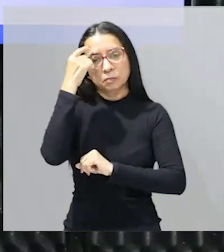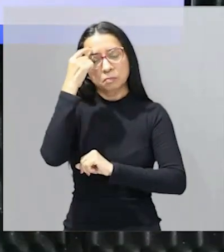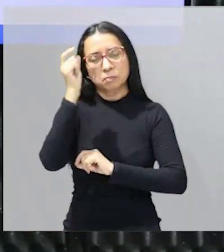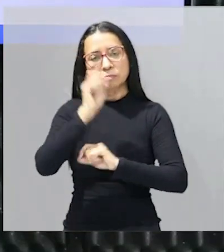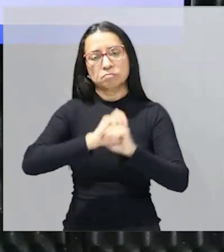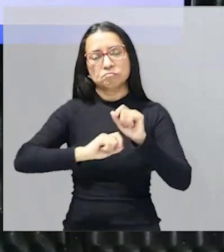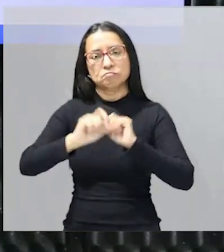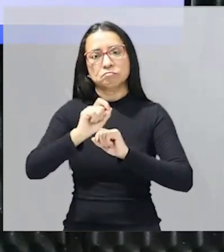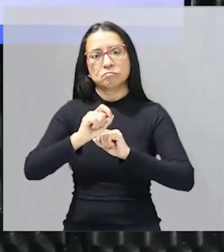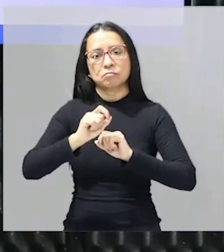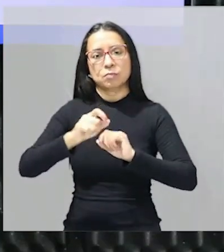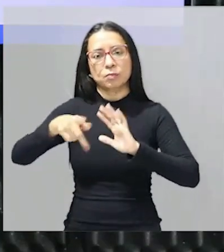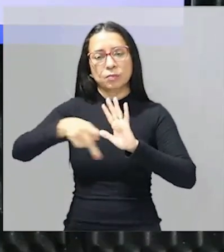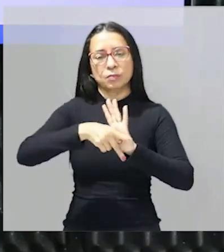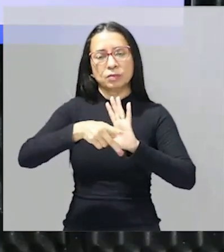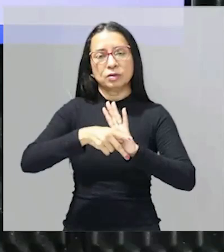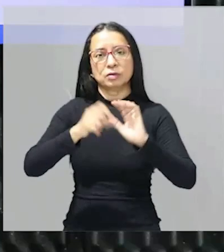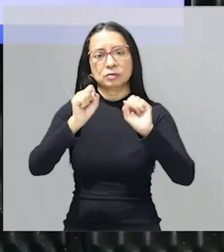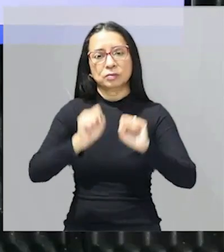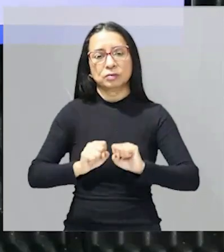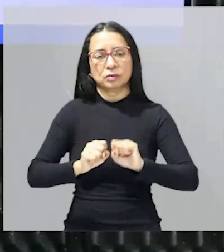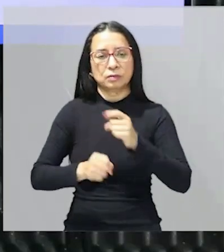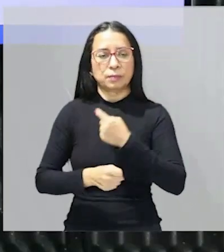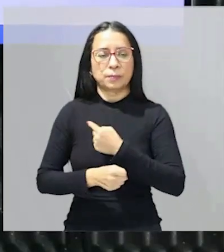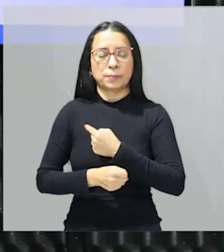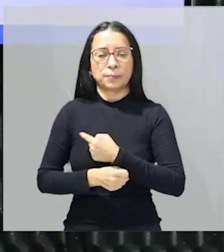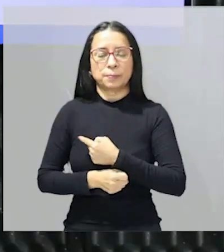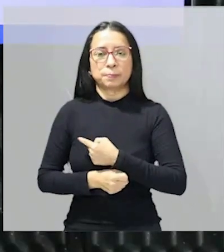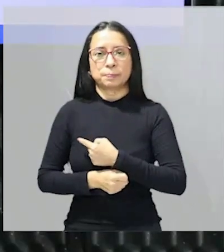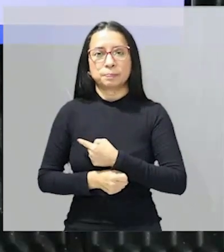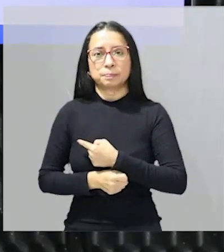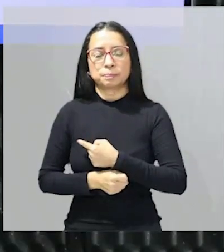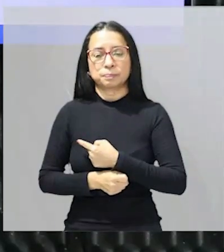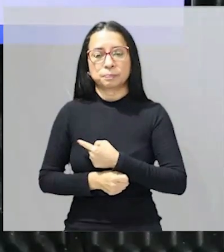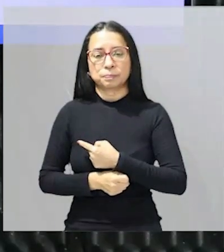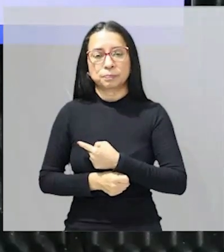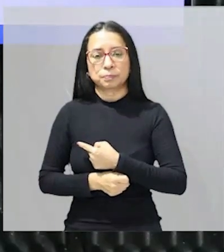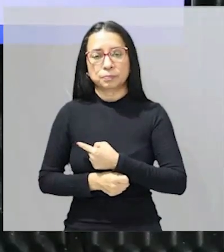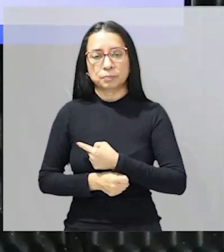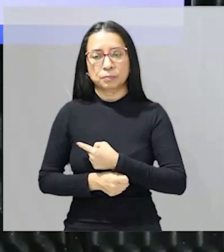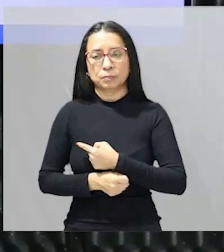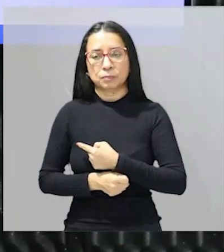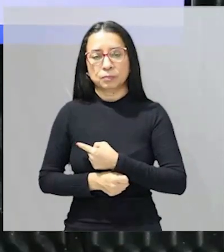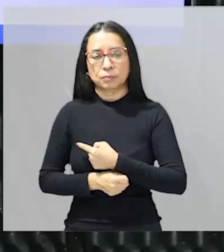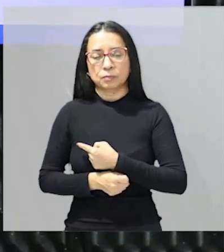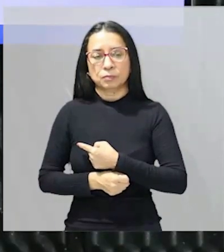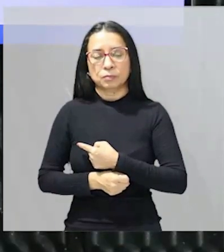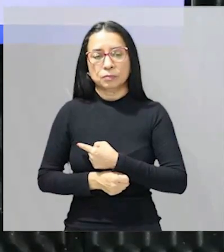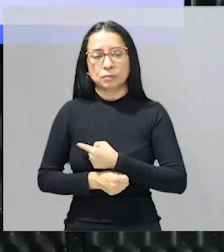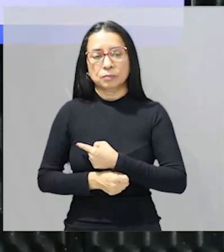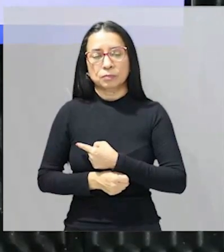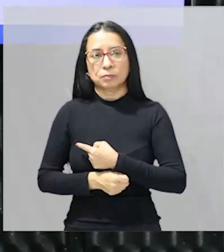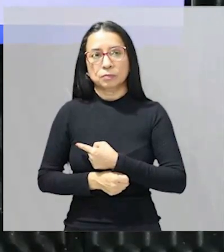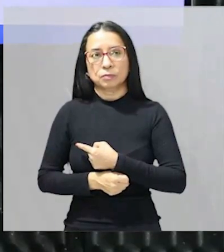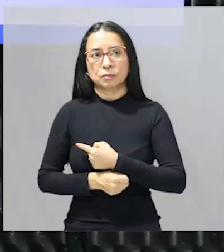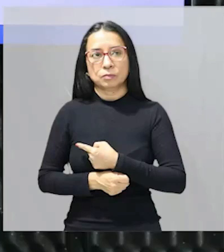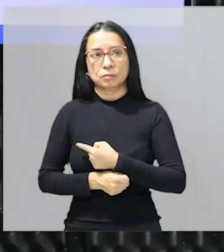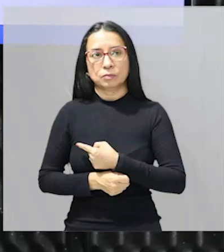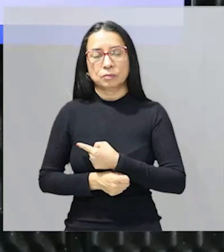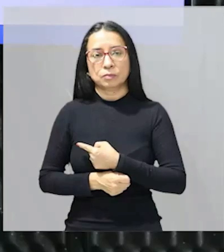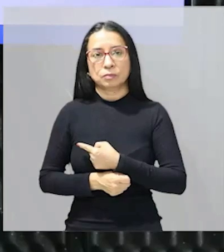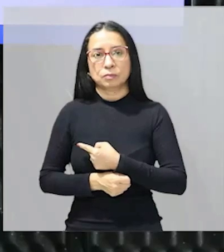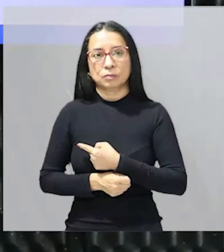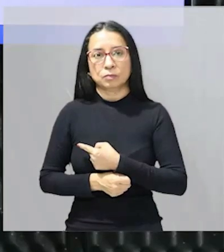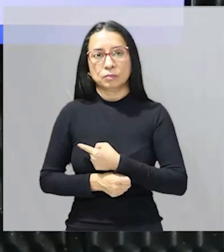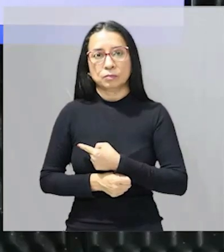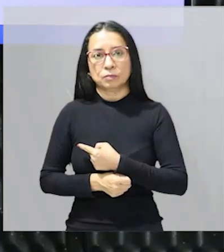estabelecer. Tá? O texto tematiza o papel desempenhado por uma norma na criação do ambiente propício ao quê?